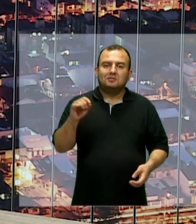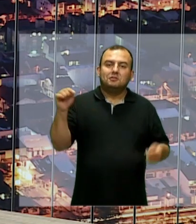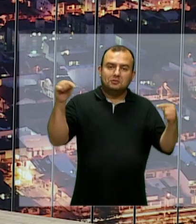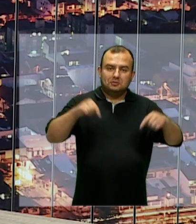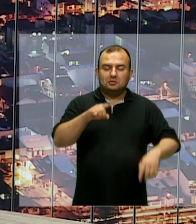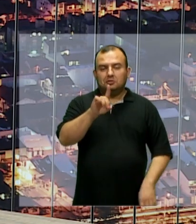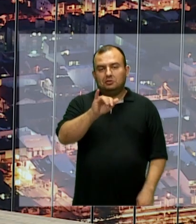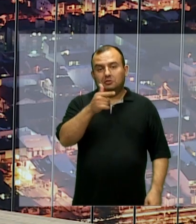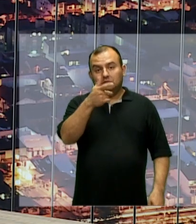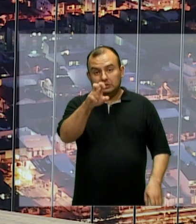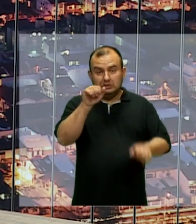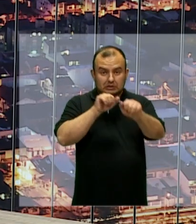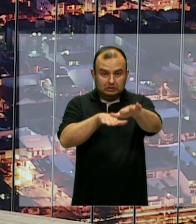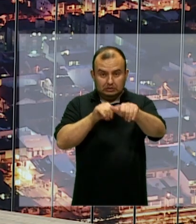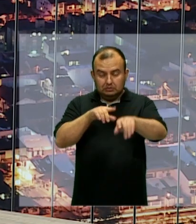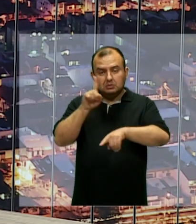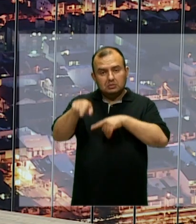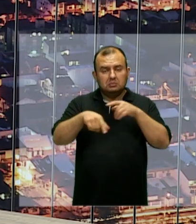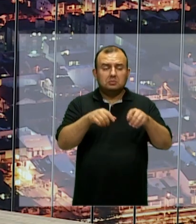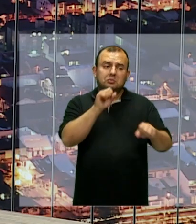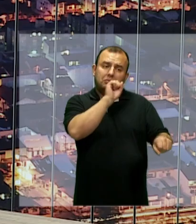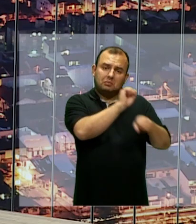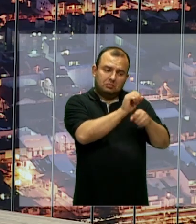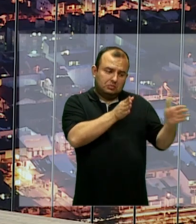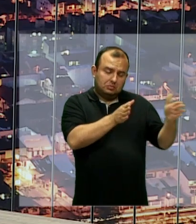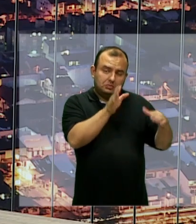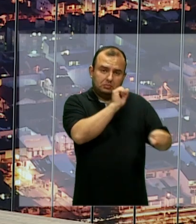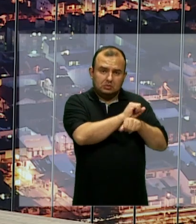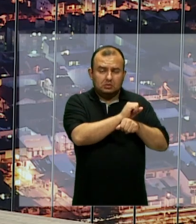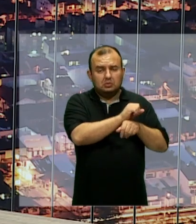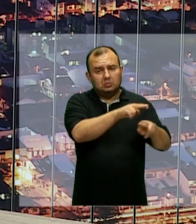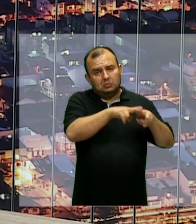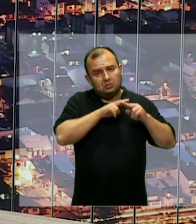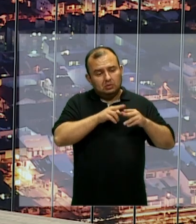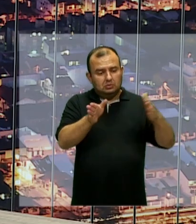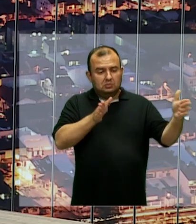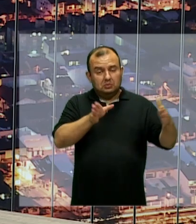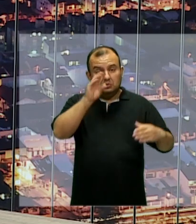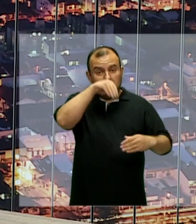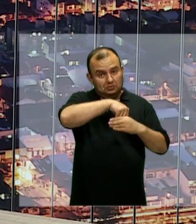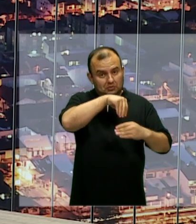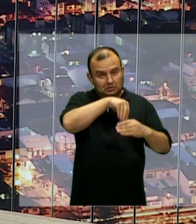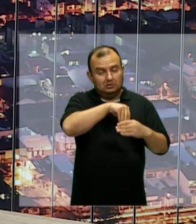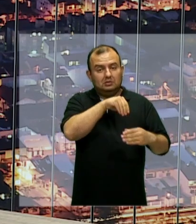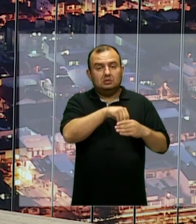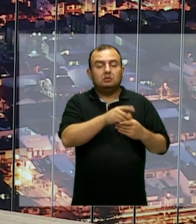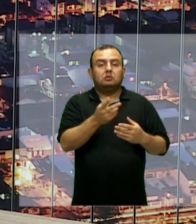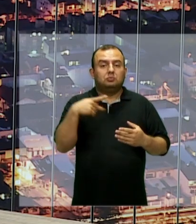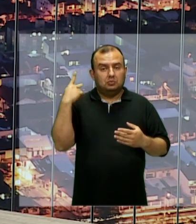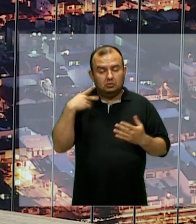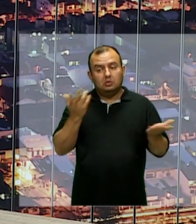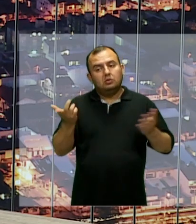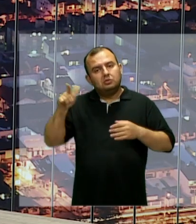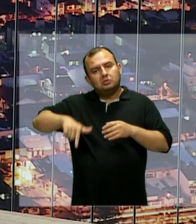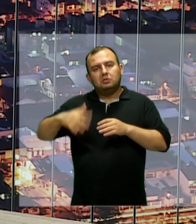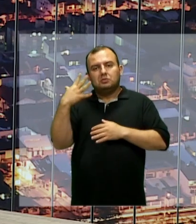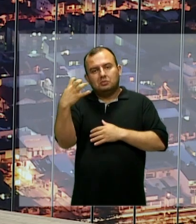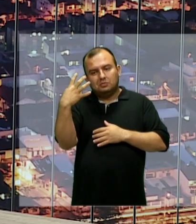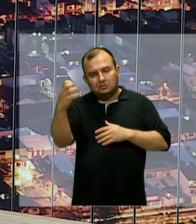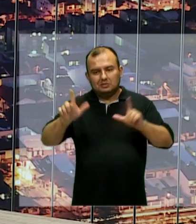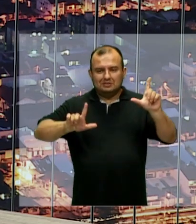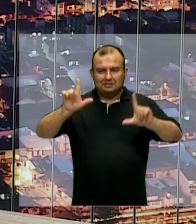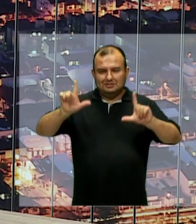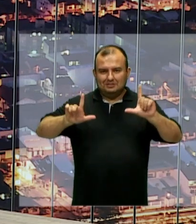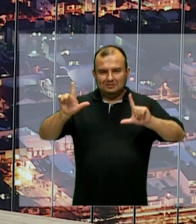Hoje é 25 de setembro e após uma parada de gravações em virtude do período eleitoral, estamos retomando as gravações do